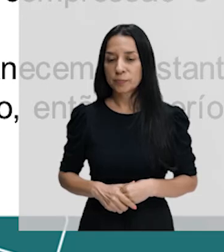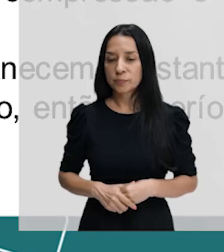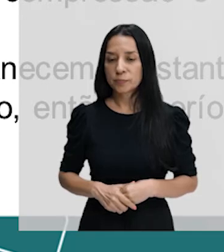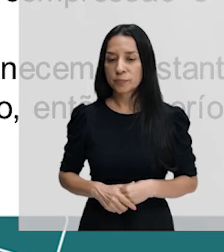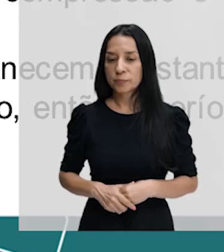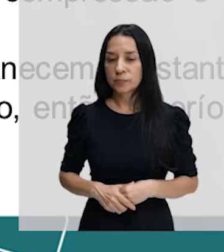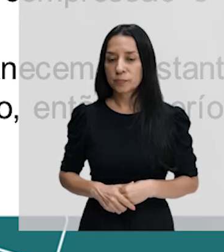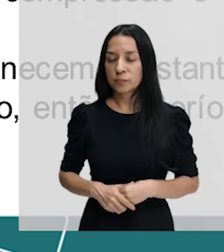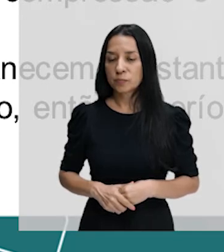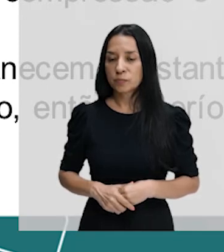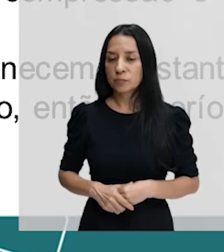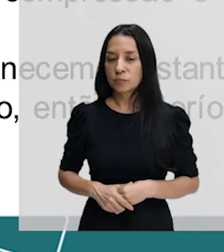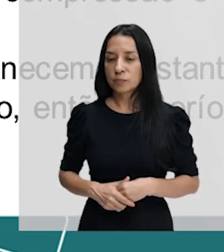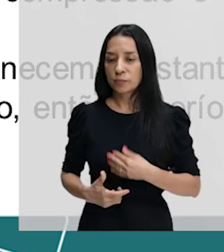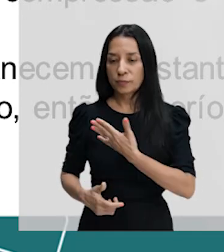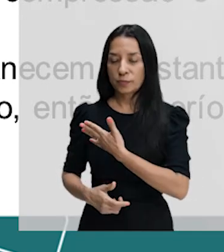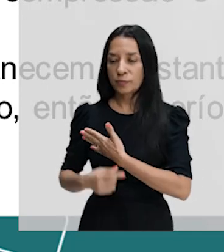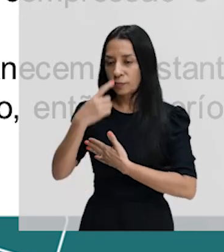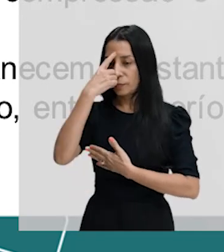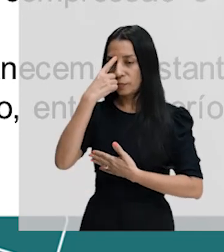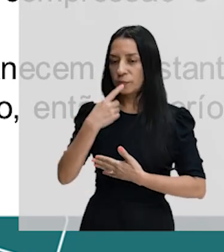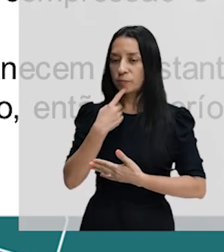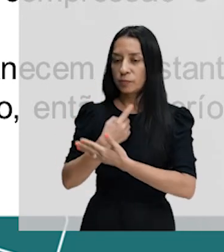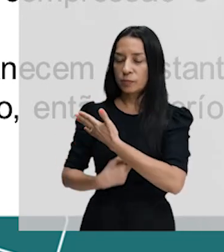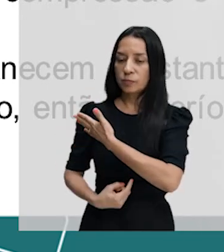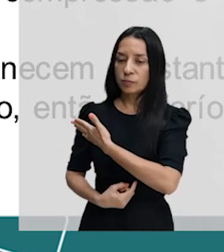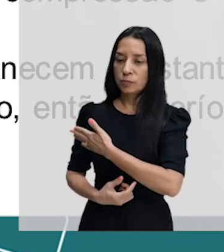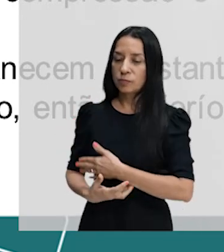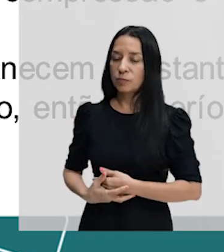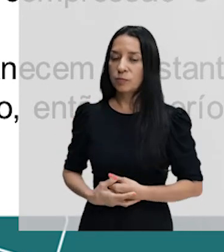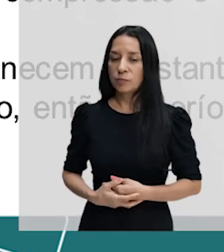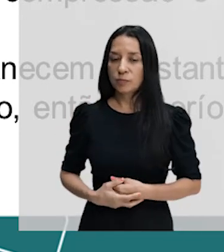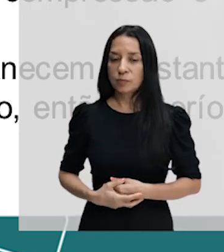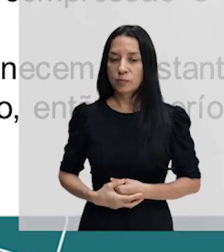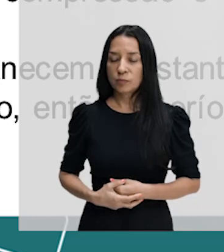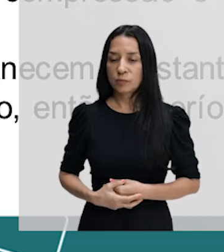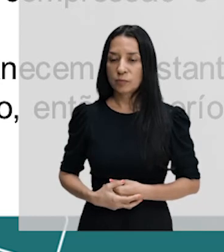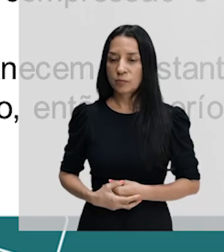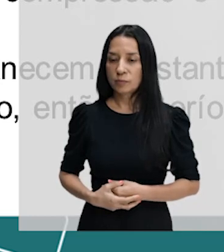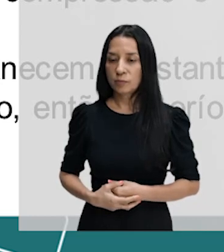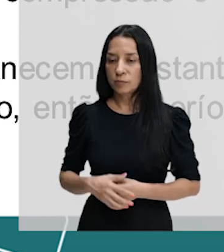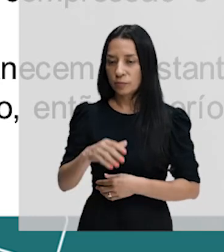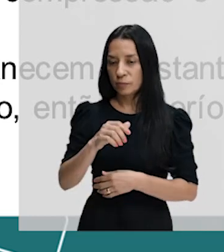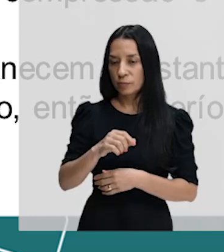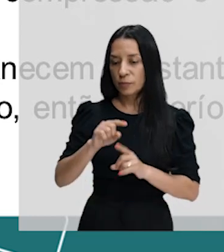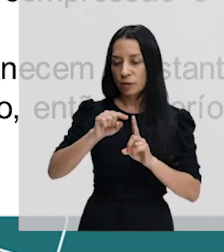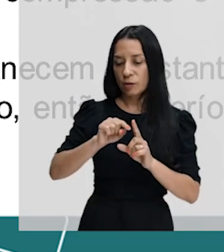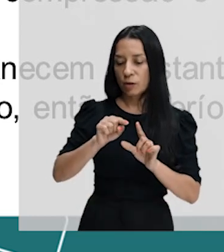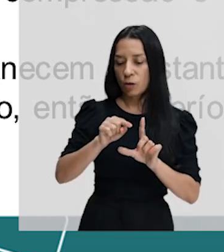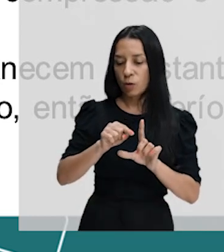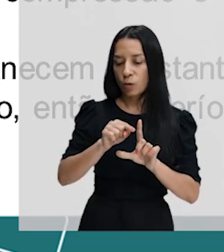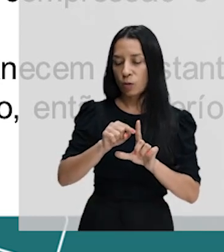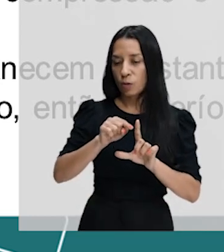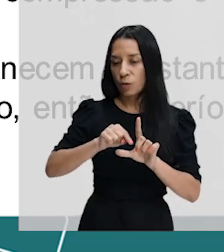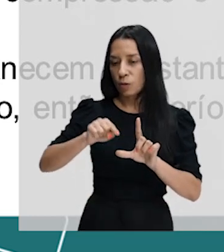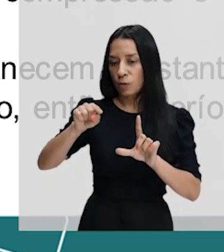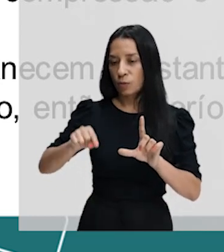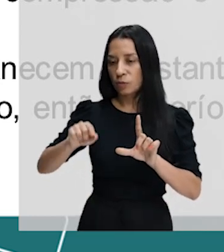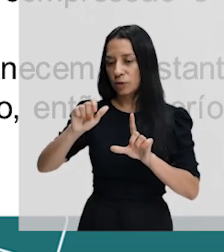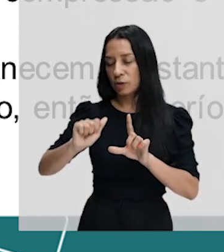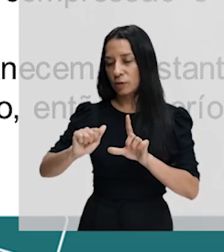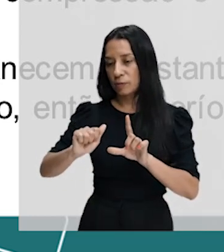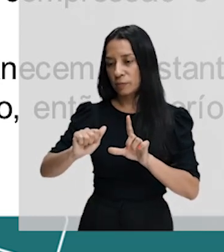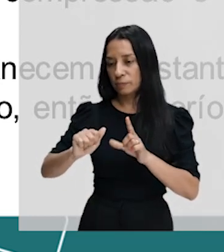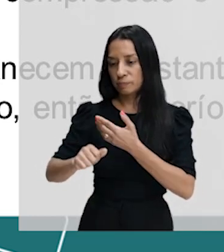assim então tem ali a figura certo tem a onda que é vibração em direção